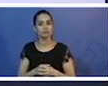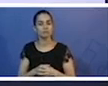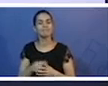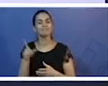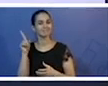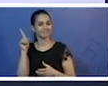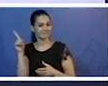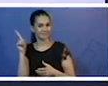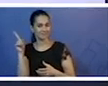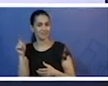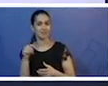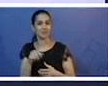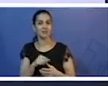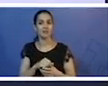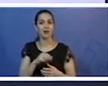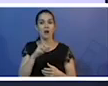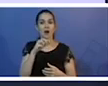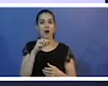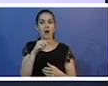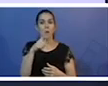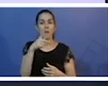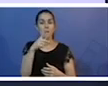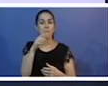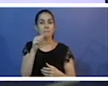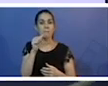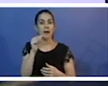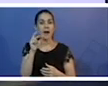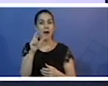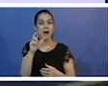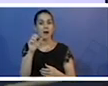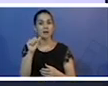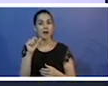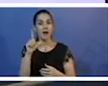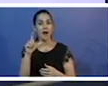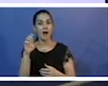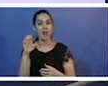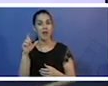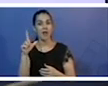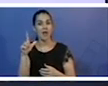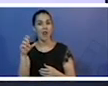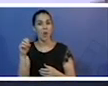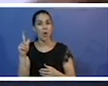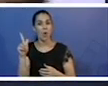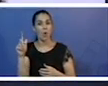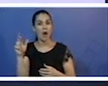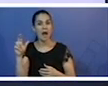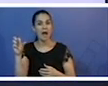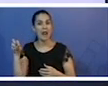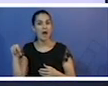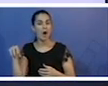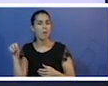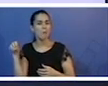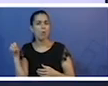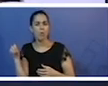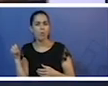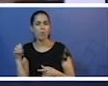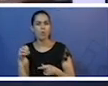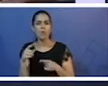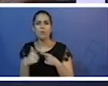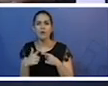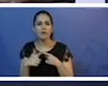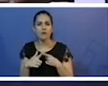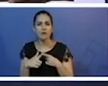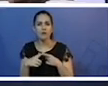isso daqui é um paralelogramo. Como eu sei que ele é um paralelogramo? Bom, eu sei que esse lado